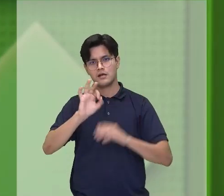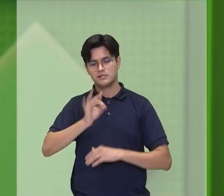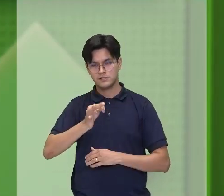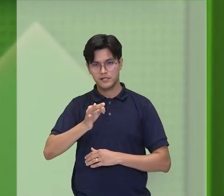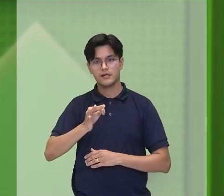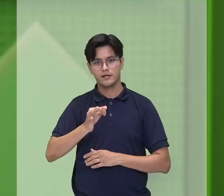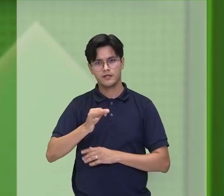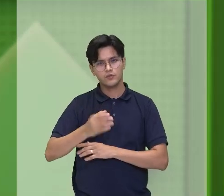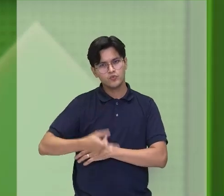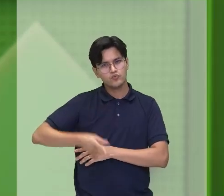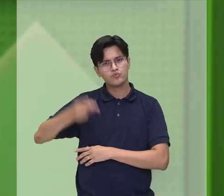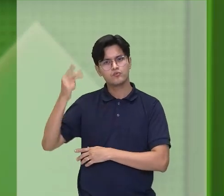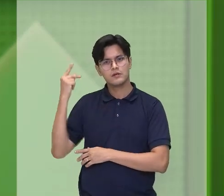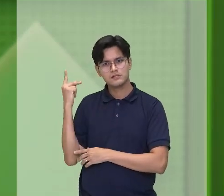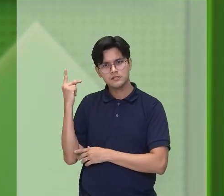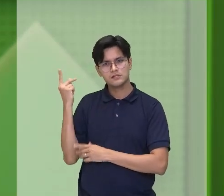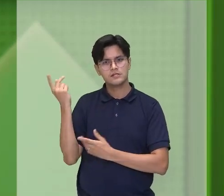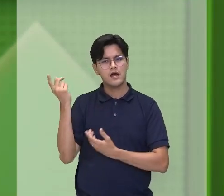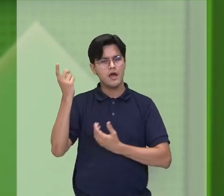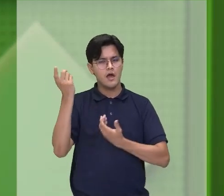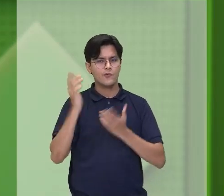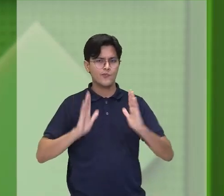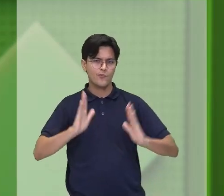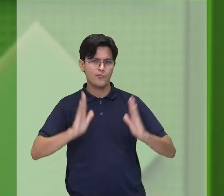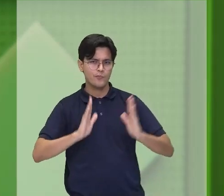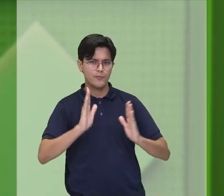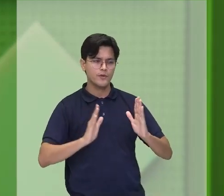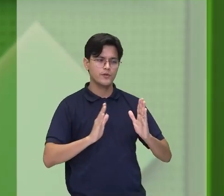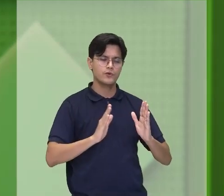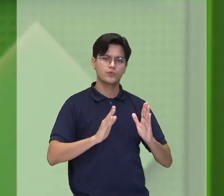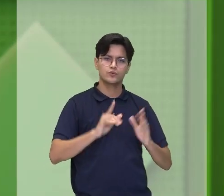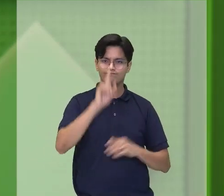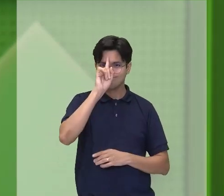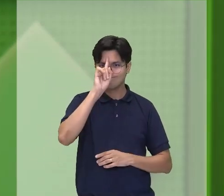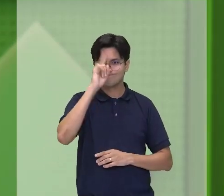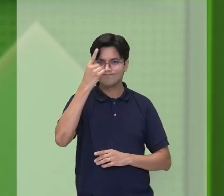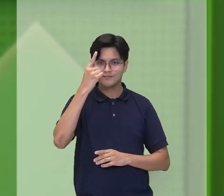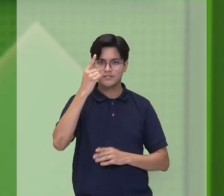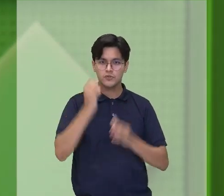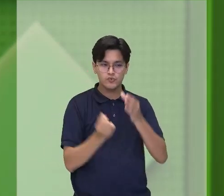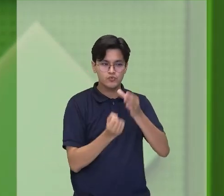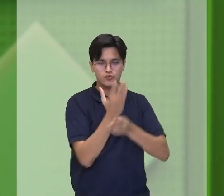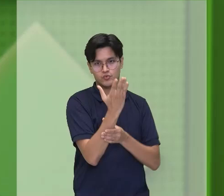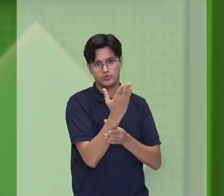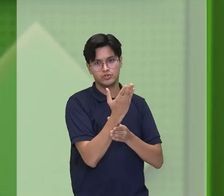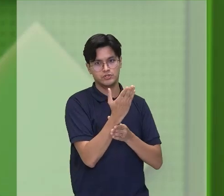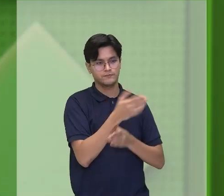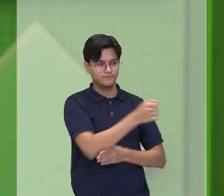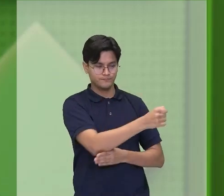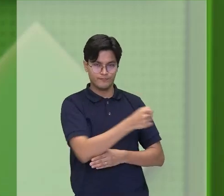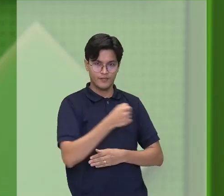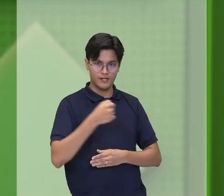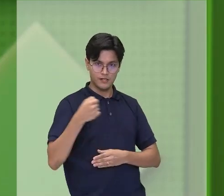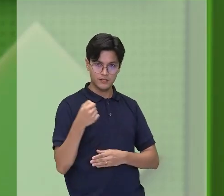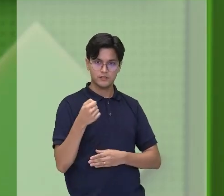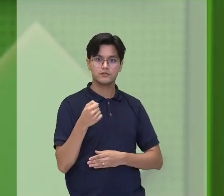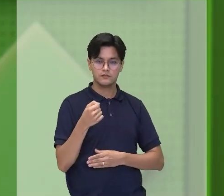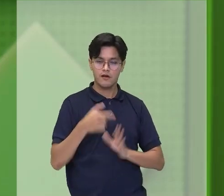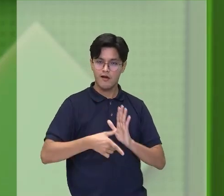a geladeira, né, foi ali criada, ele utilizava elementos químicos